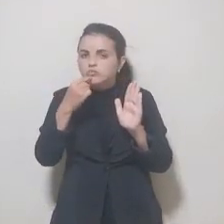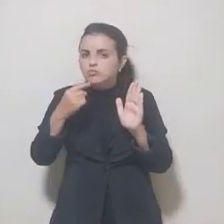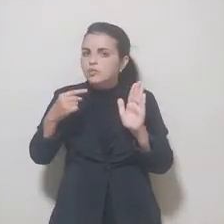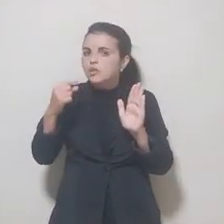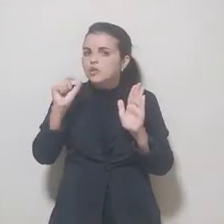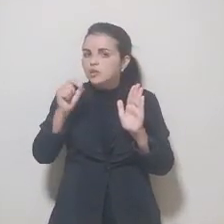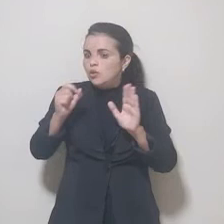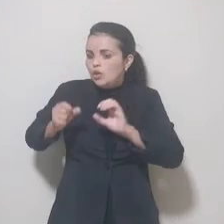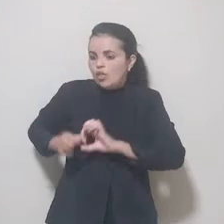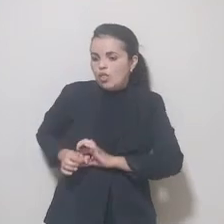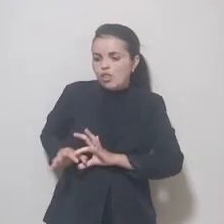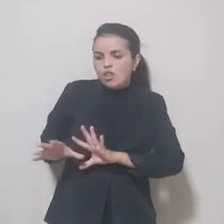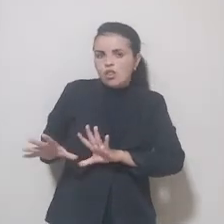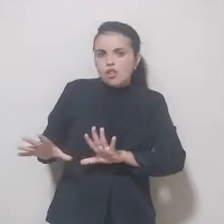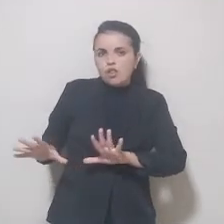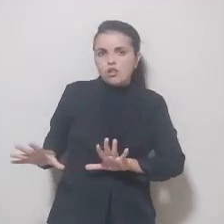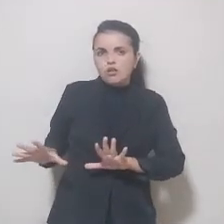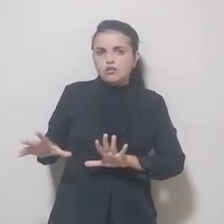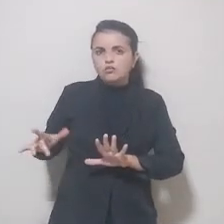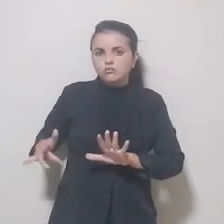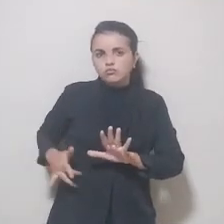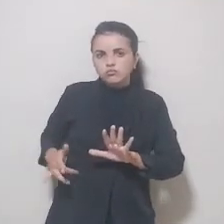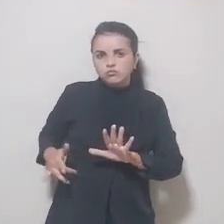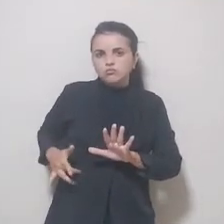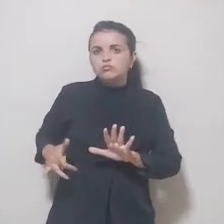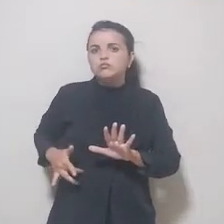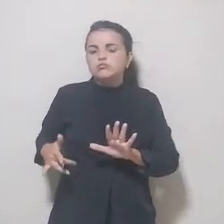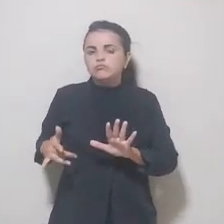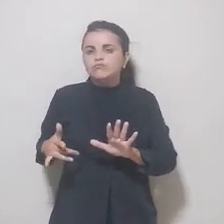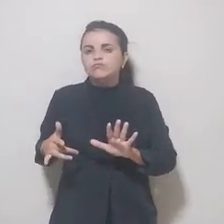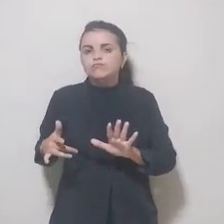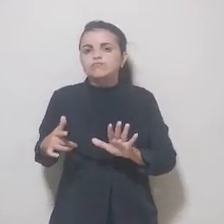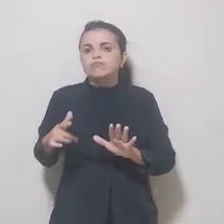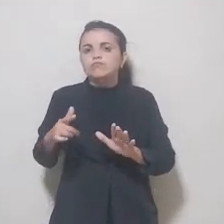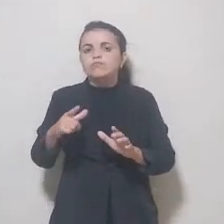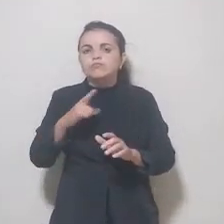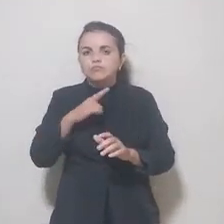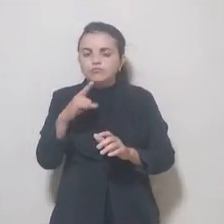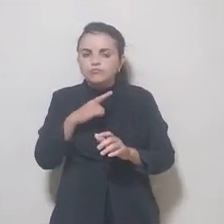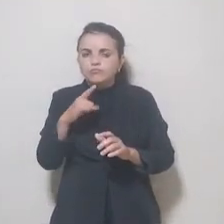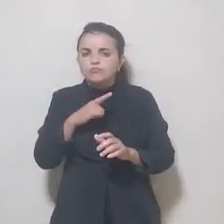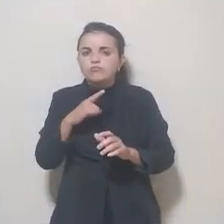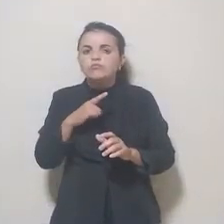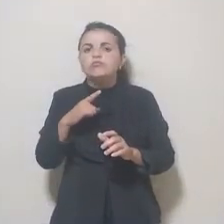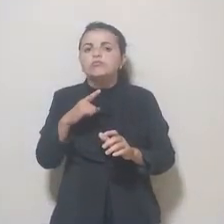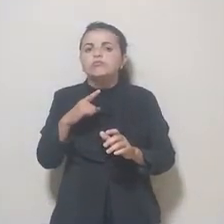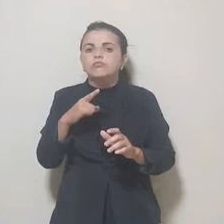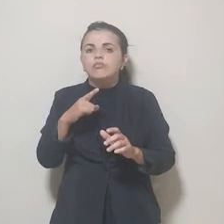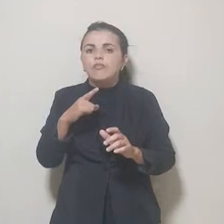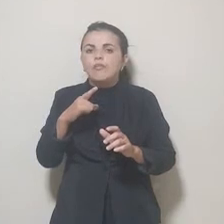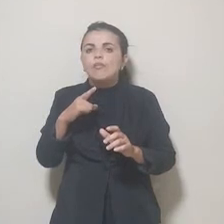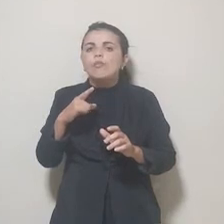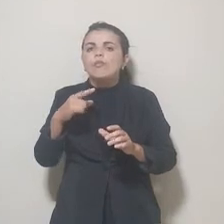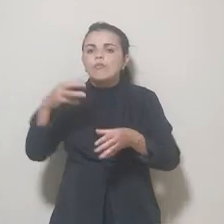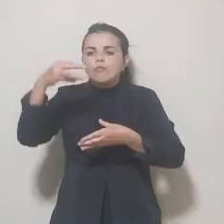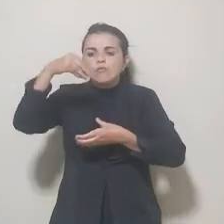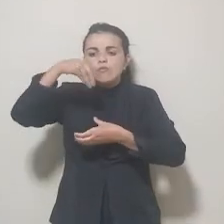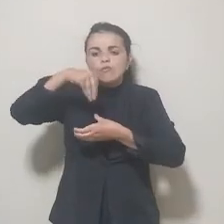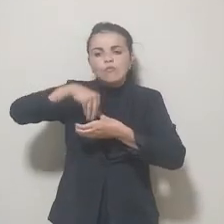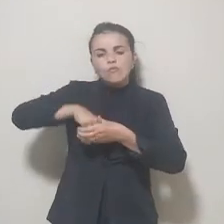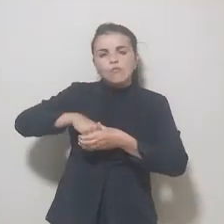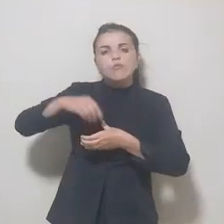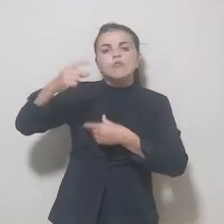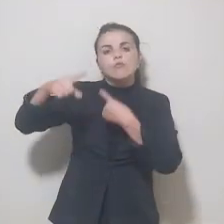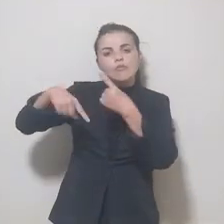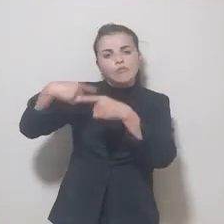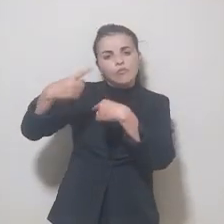não liberar a insulina. Então quando faz isso, meu organismo poderia simplesmente excretar essa substância, mas ele guarda para um outro momento,